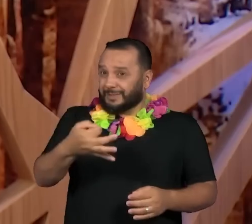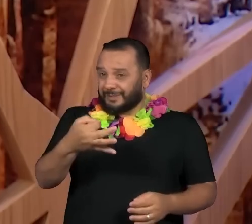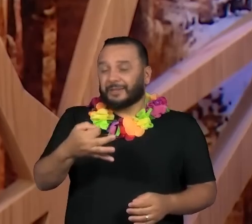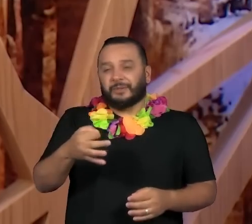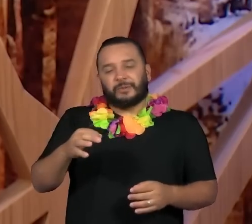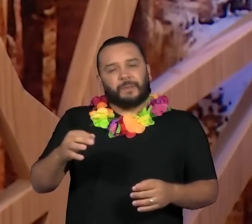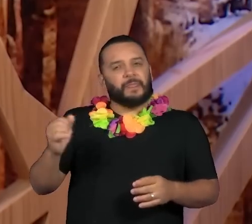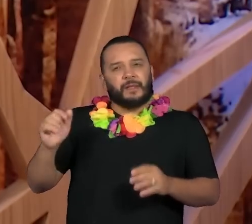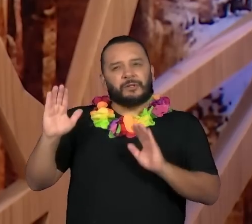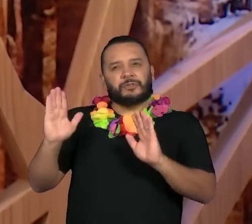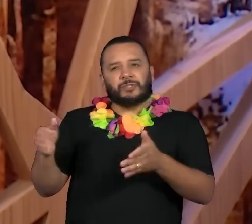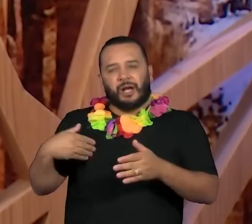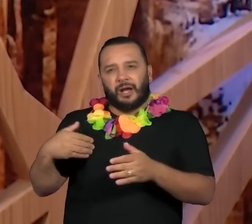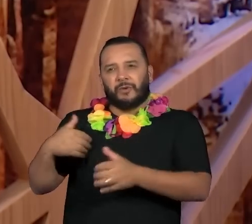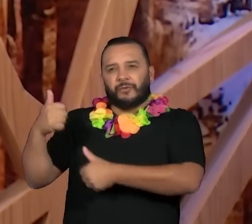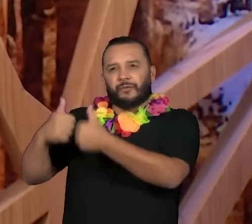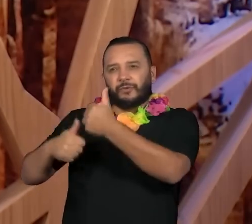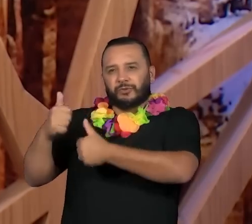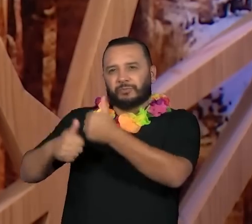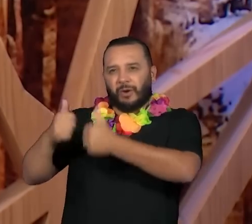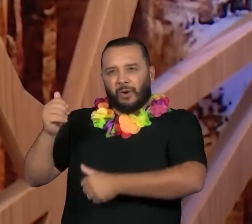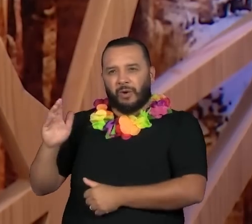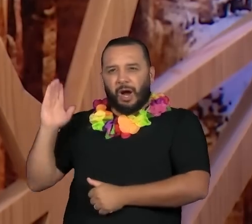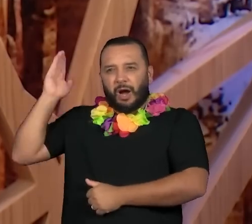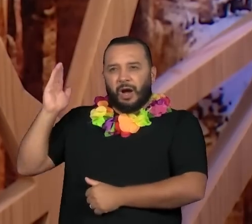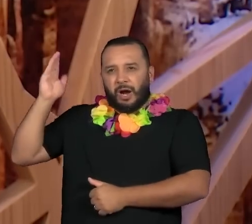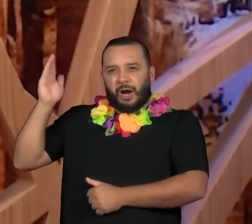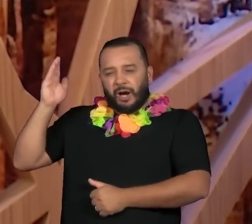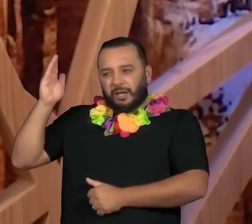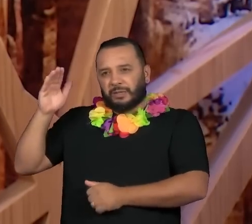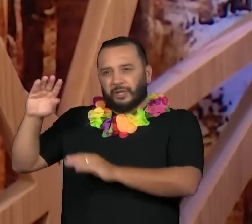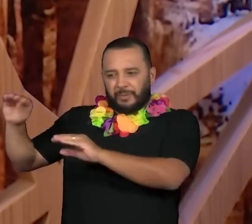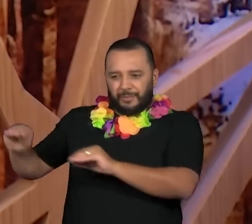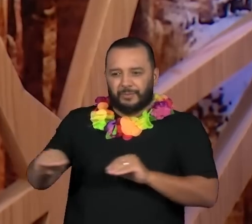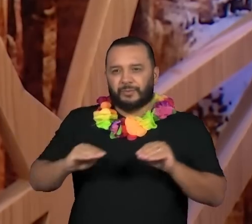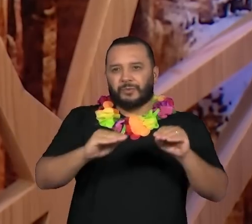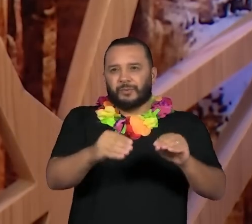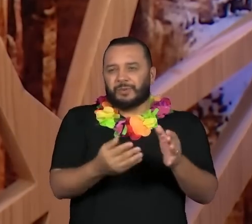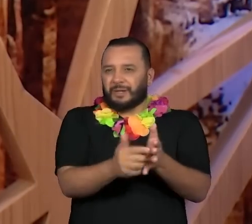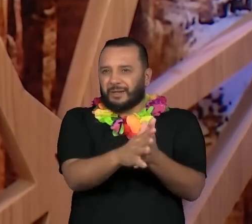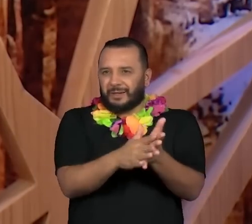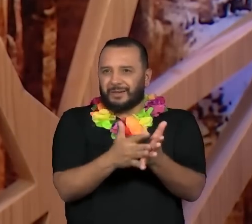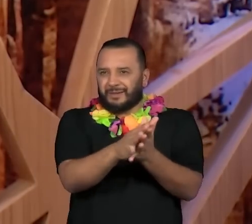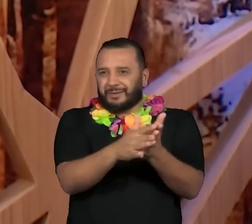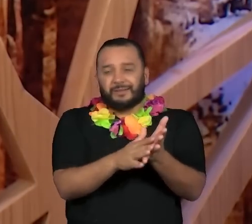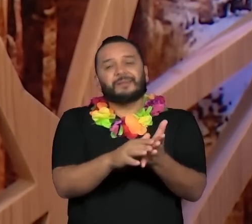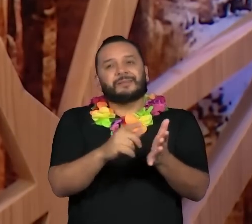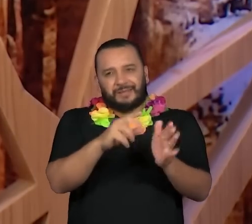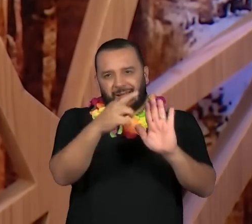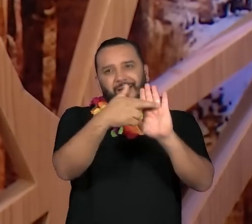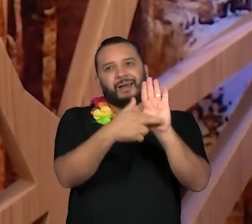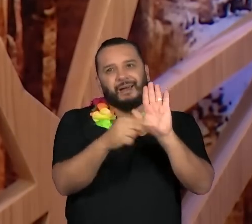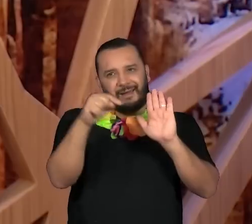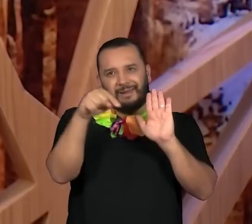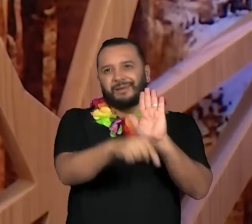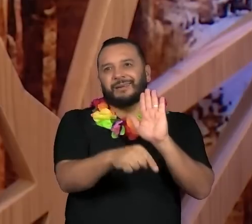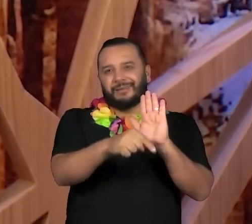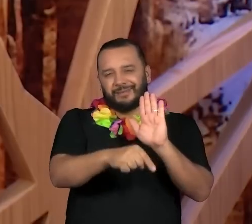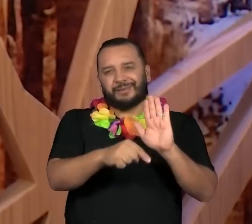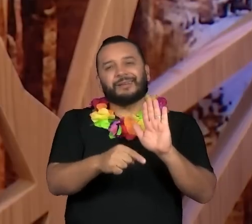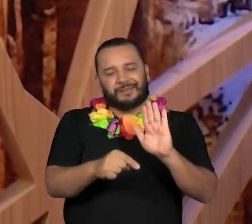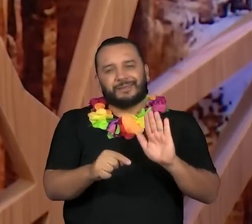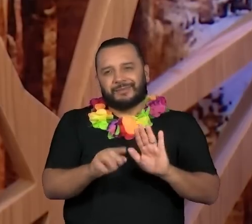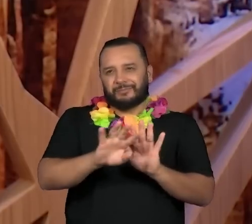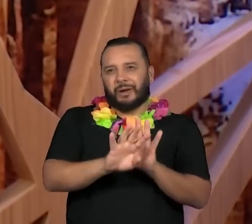de torcida, elas são escolas de samba, elas têm um regulamento, então não é a torcida na passarela do samba.